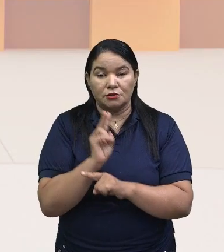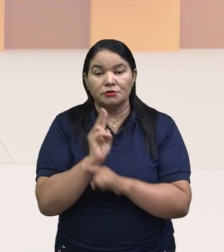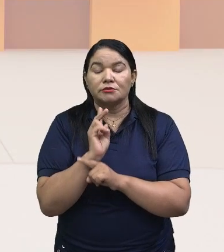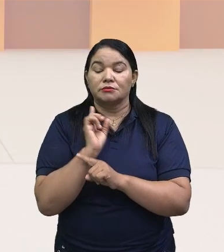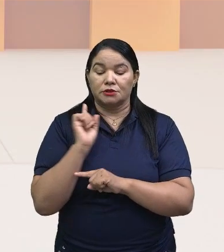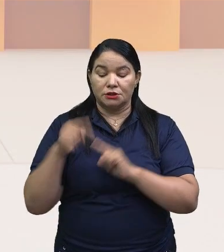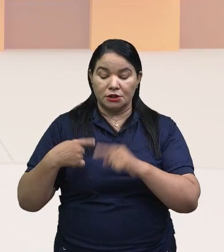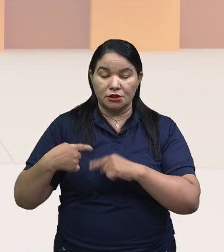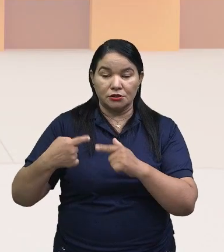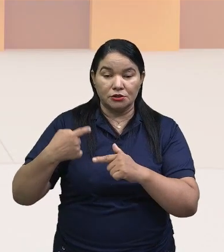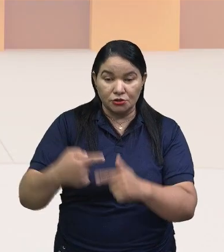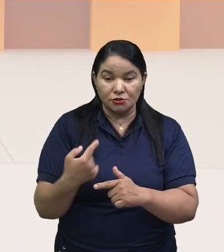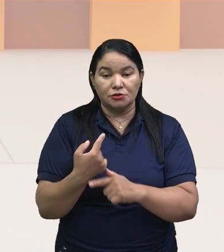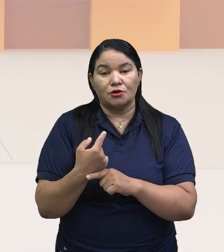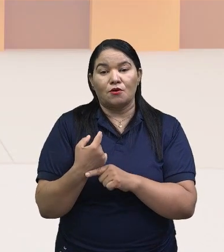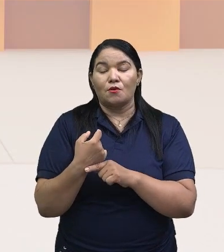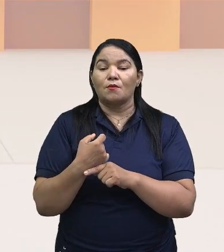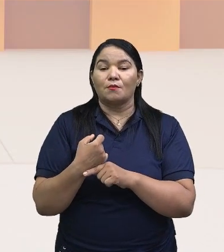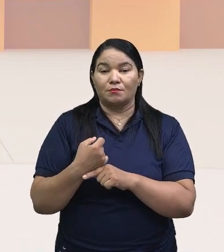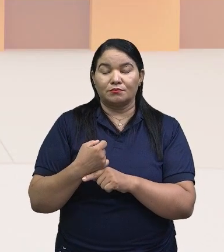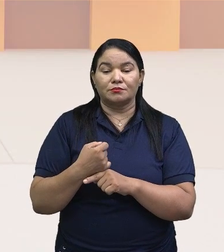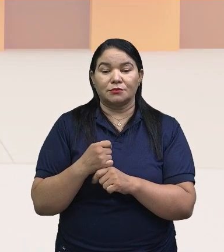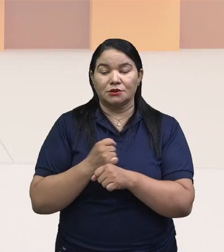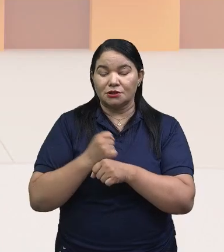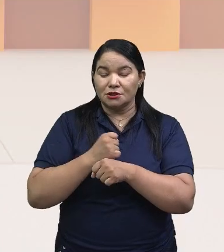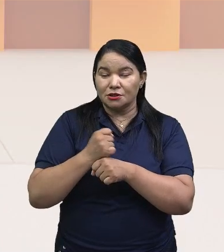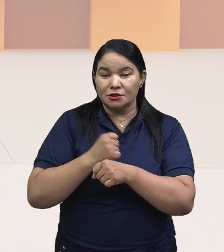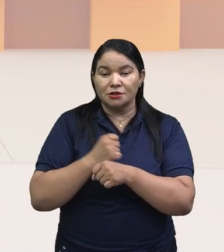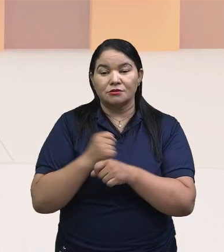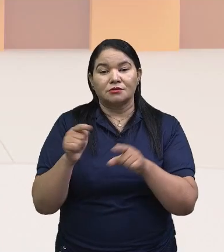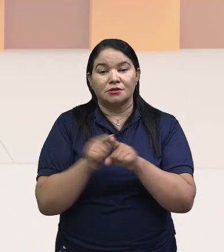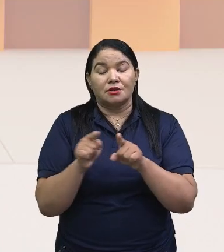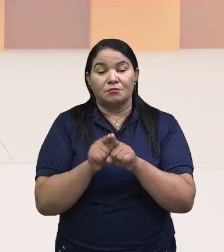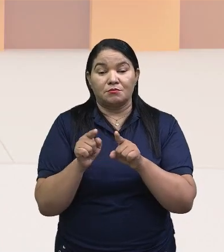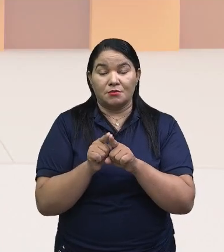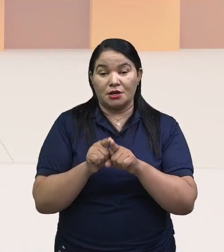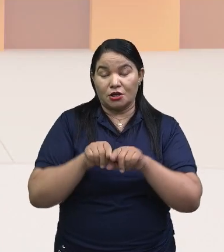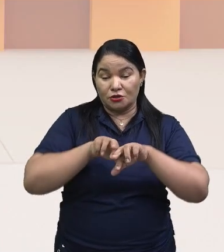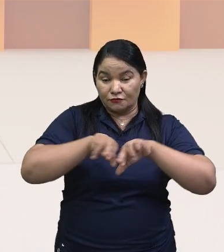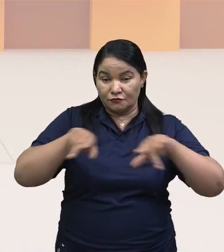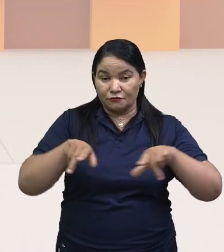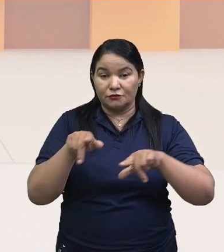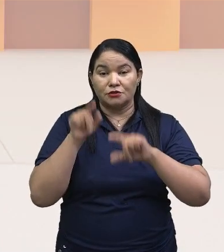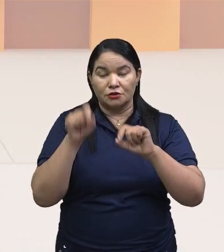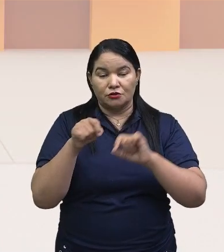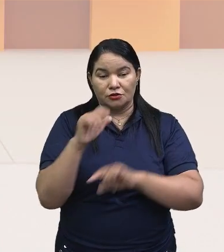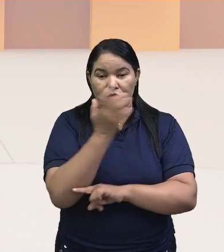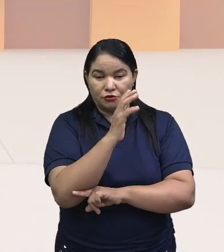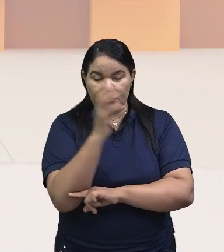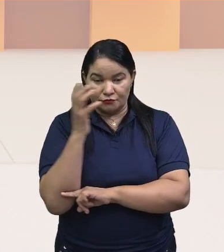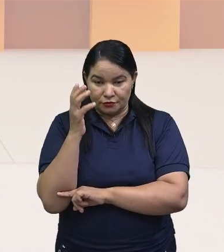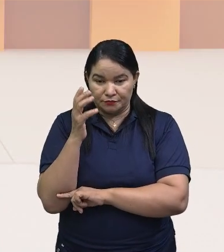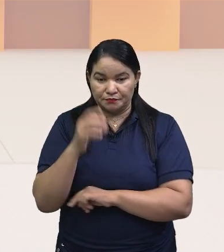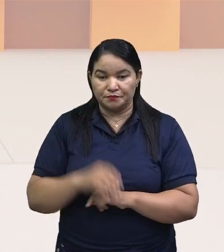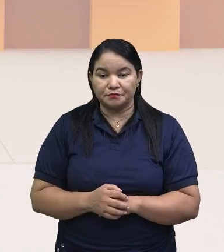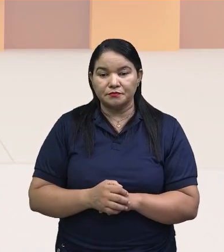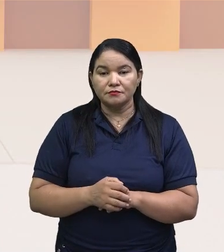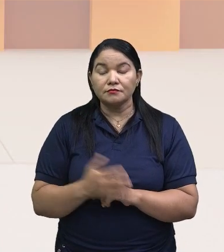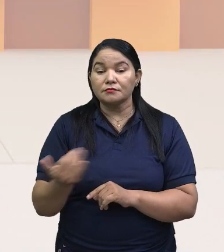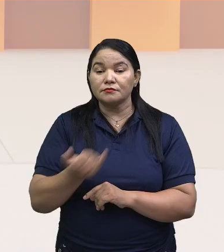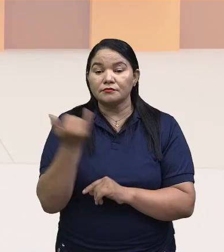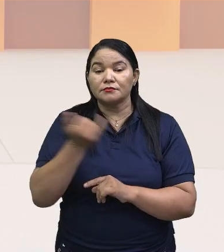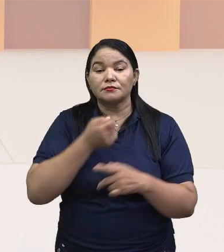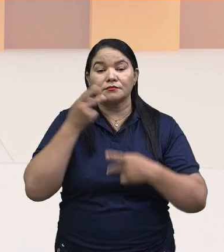tradições milenares e também da biodiversidade das florestas. É importante a gente registrar que as